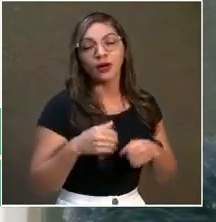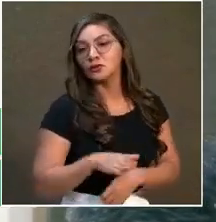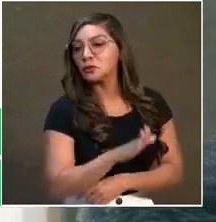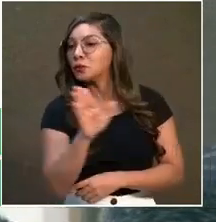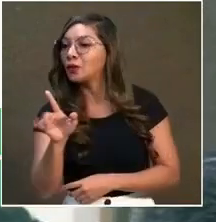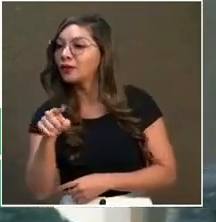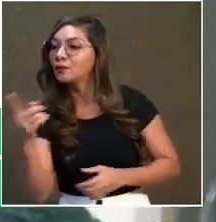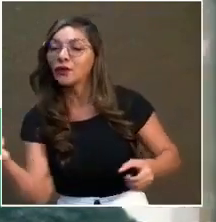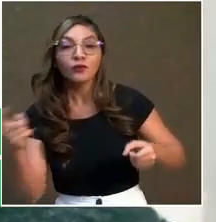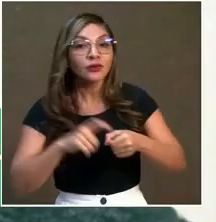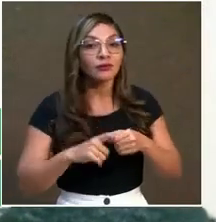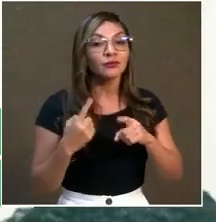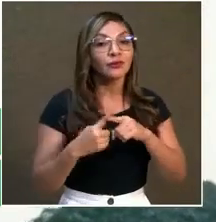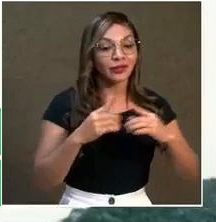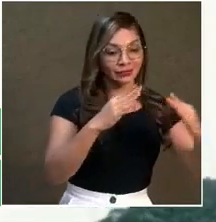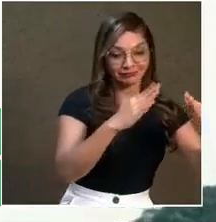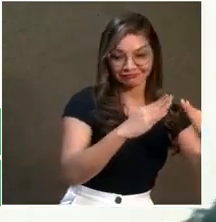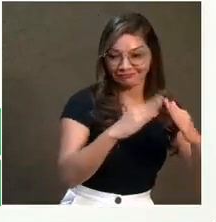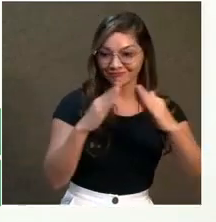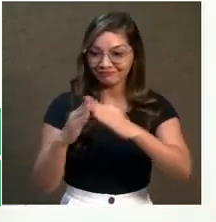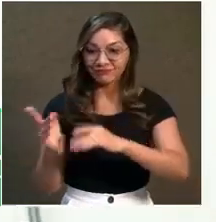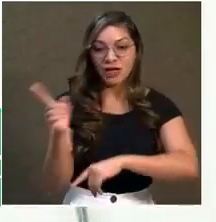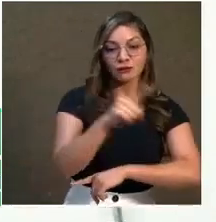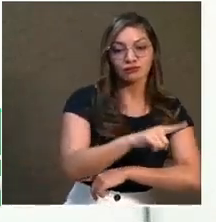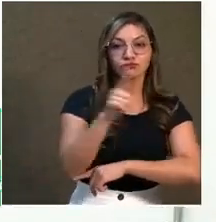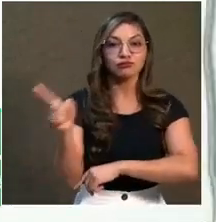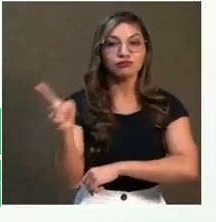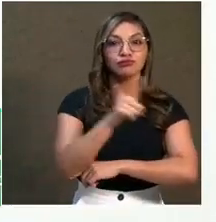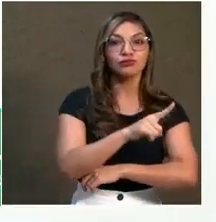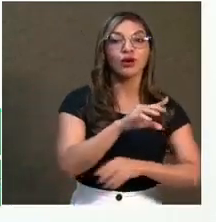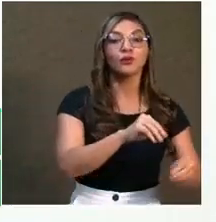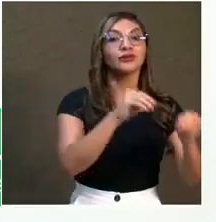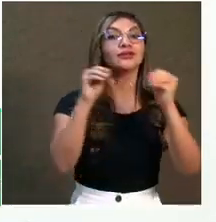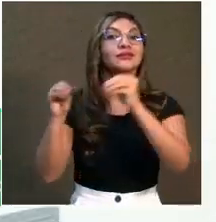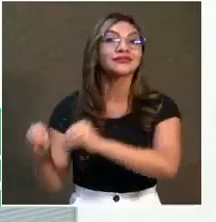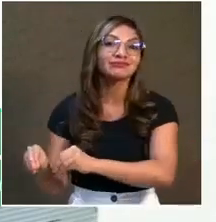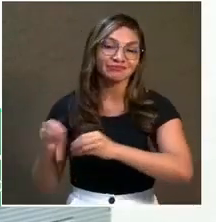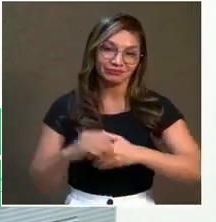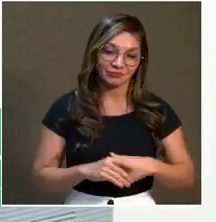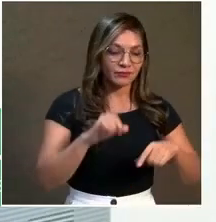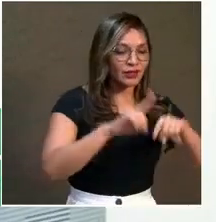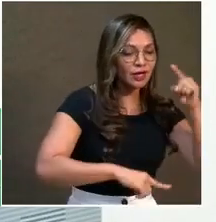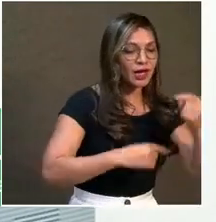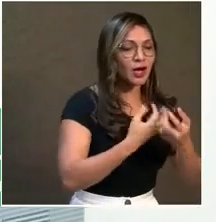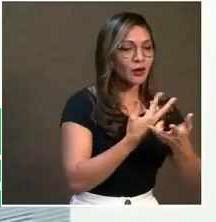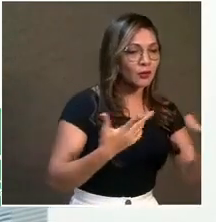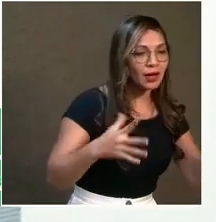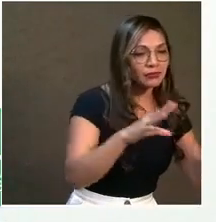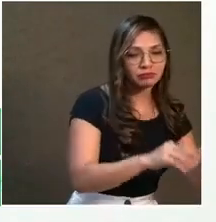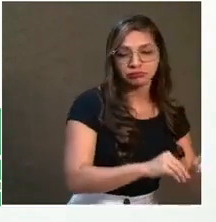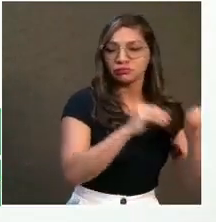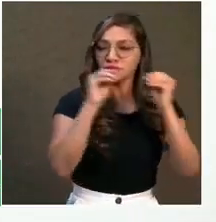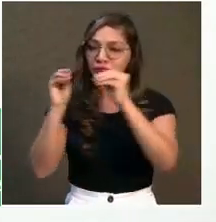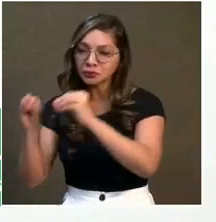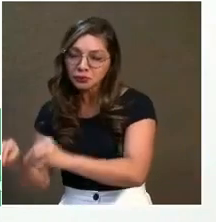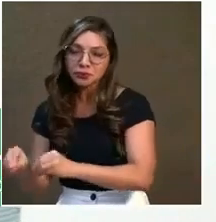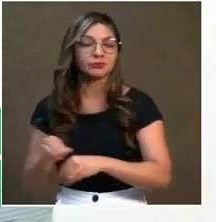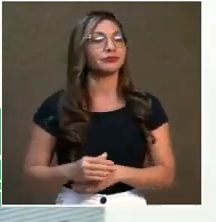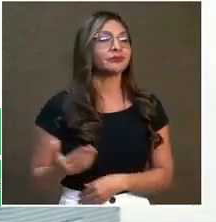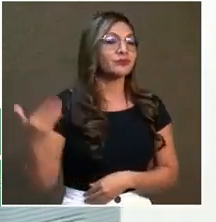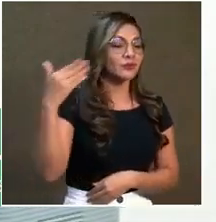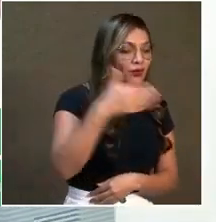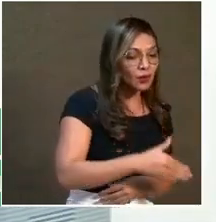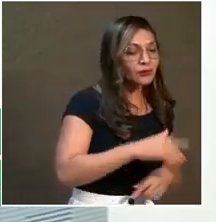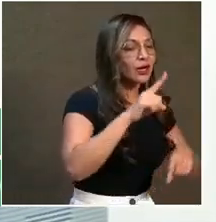estava fazendo ali as mudanças. Fazendo ali as mudanças. Fazendo as mudanças. Pegava as coisas, levava